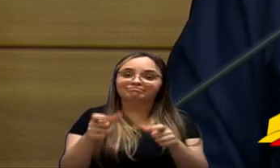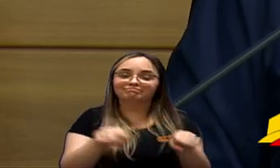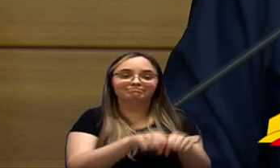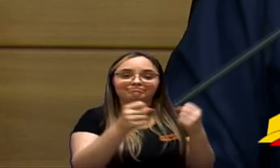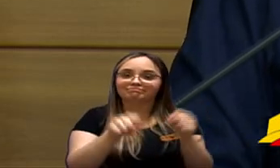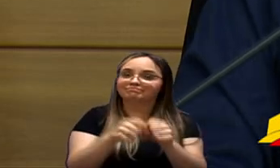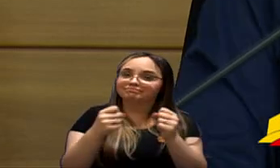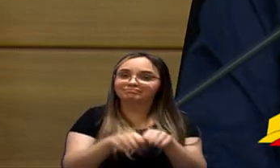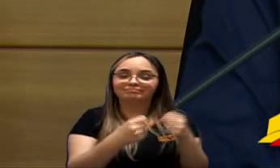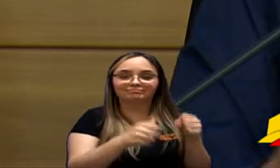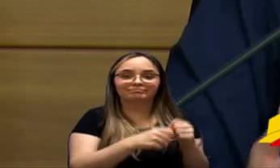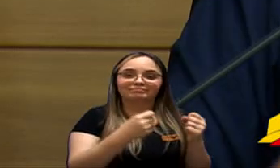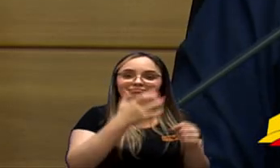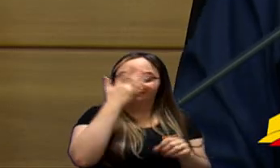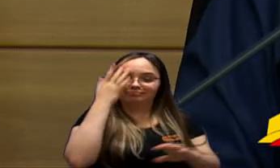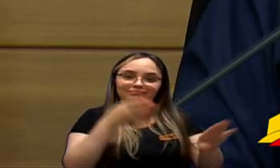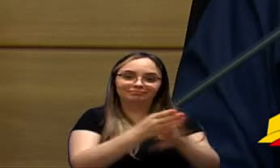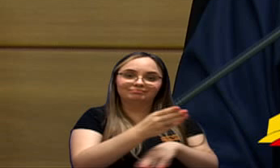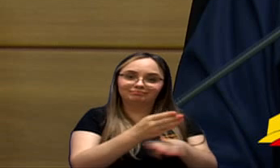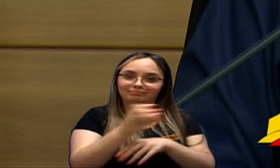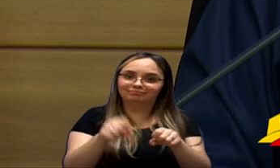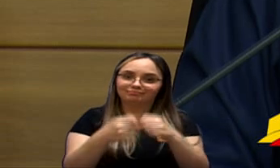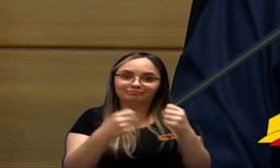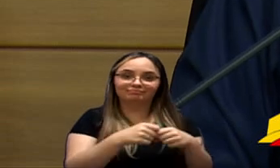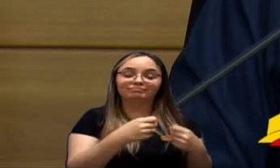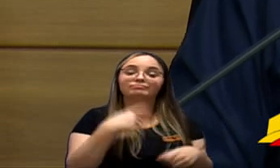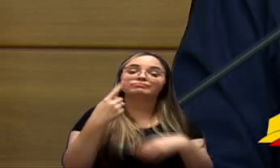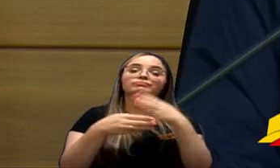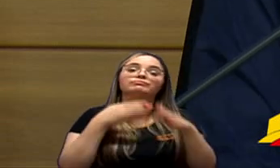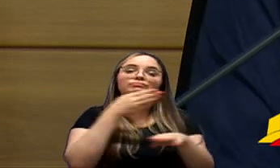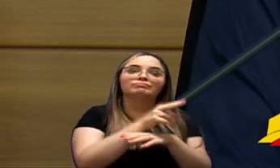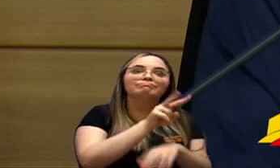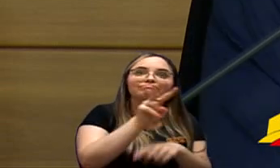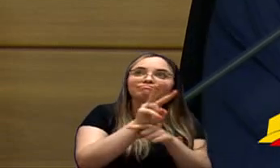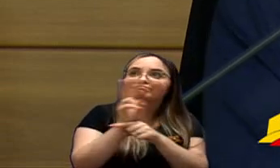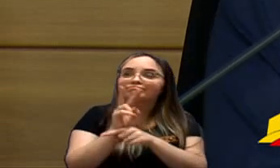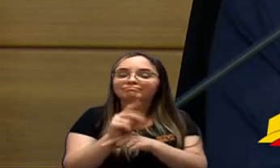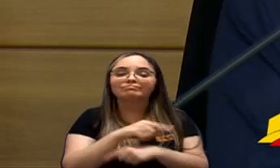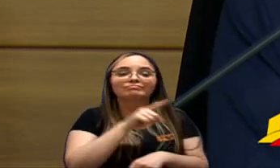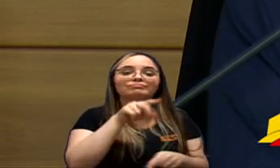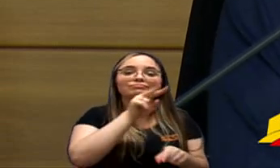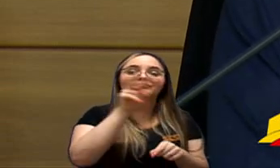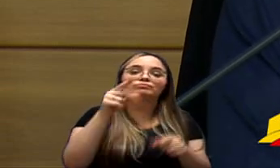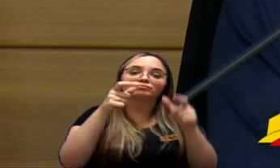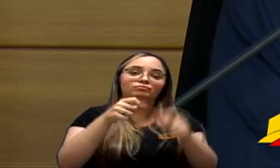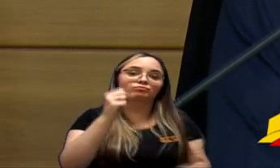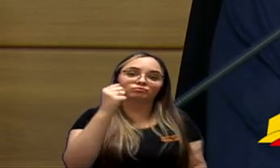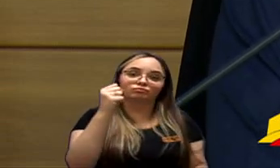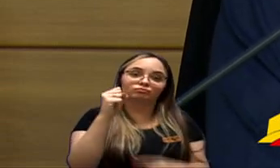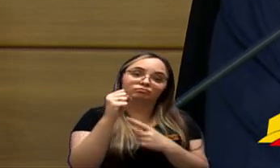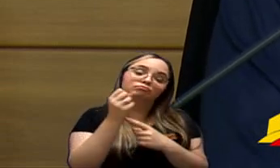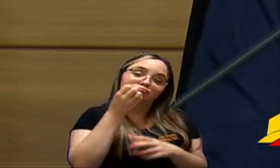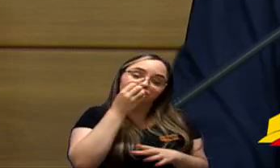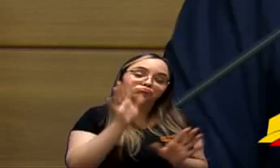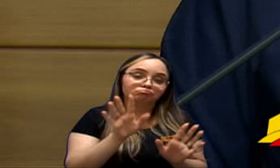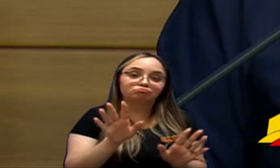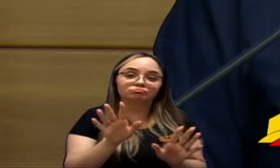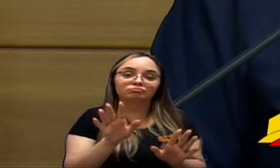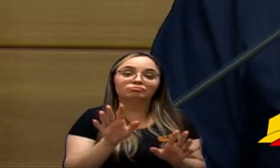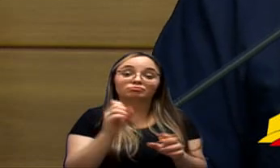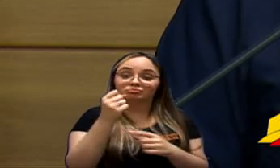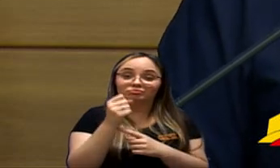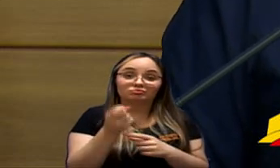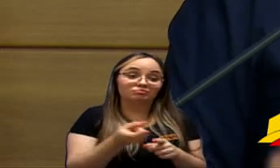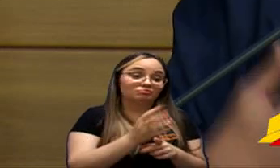do tempo. E aí, quando nós fizemos uma perícia no local, nós percebemos que 8 estavam relativamente em bom estado e os